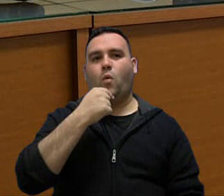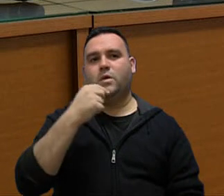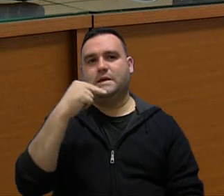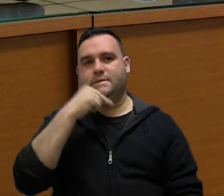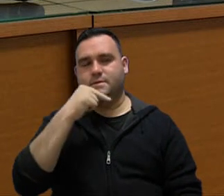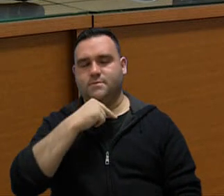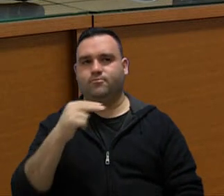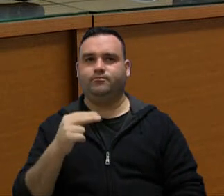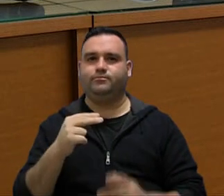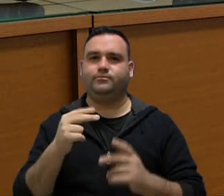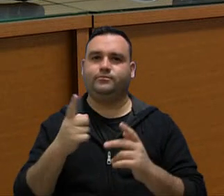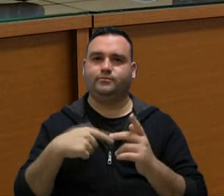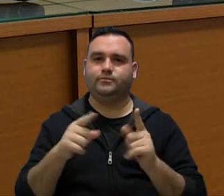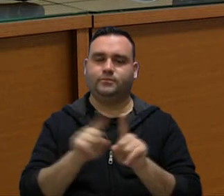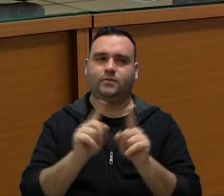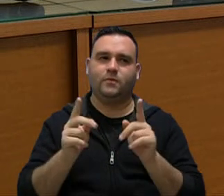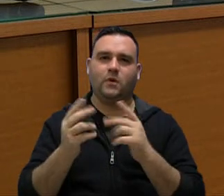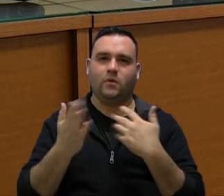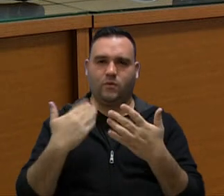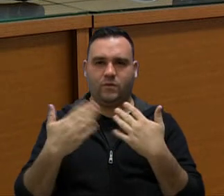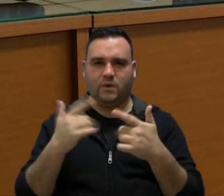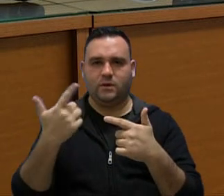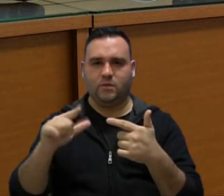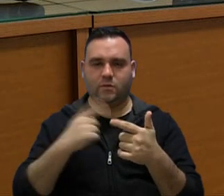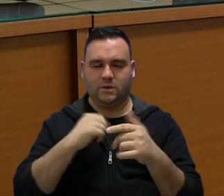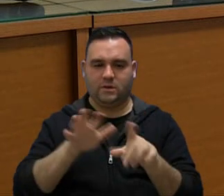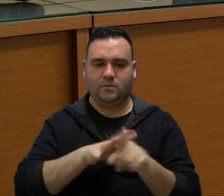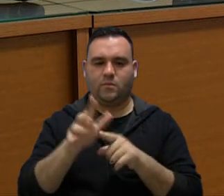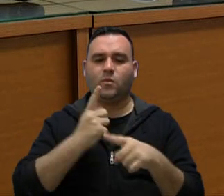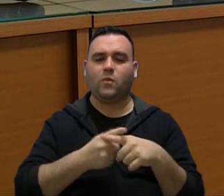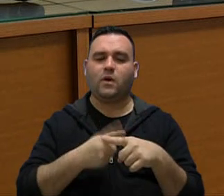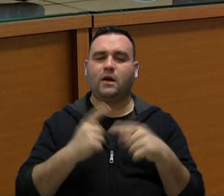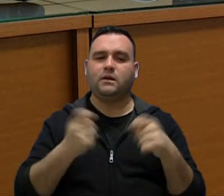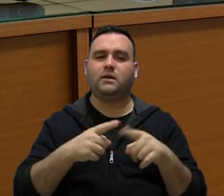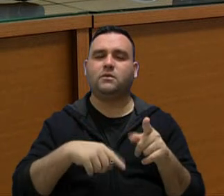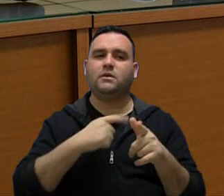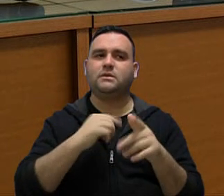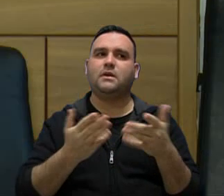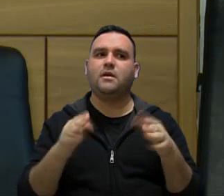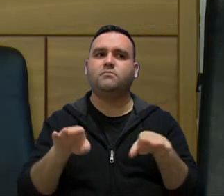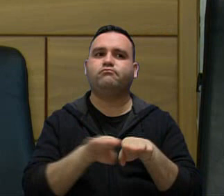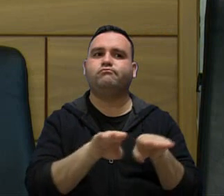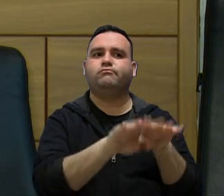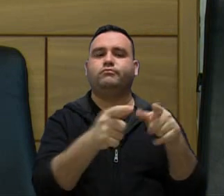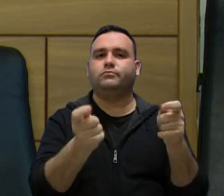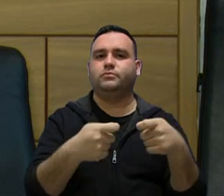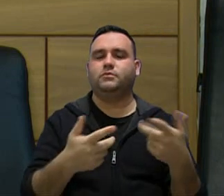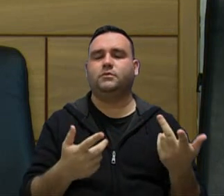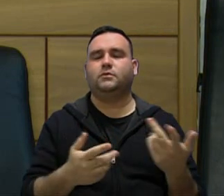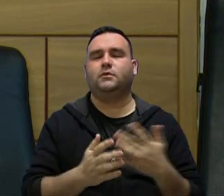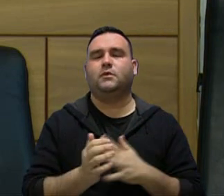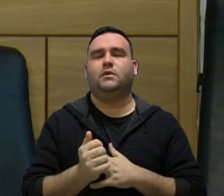com anselmo para querendo tanto depois onde ela com a senhora depois o diencia para ver se a gente consegue atualizar